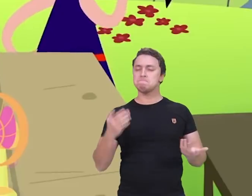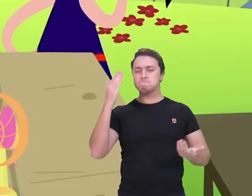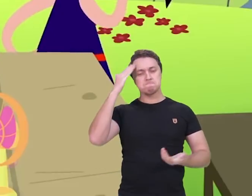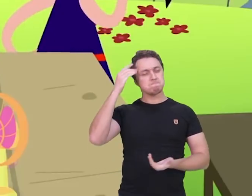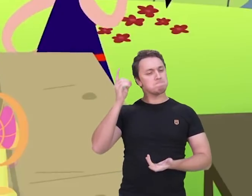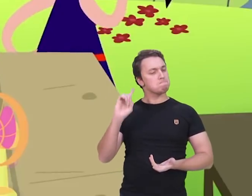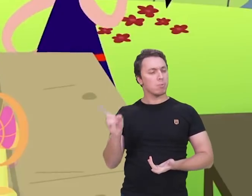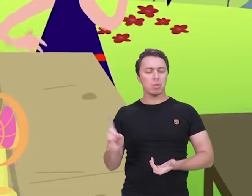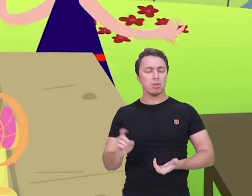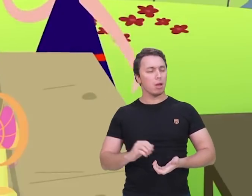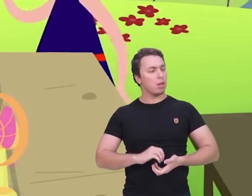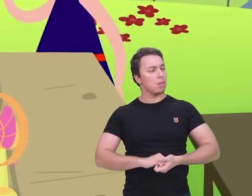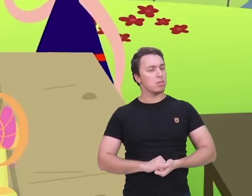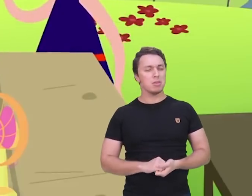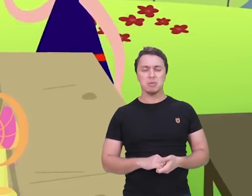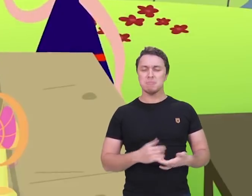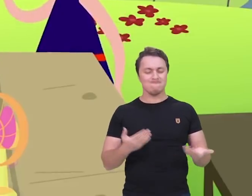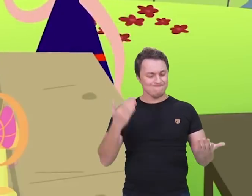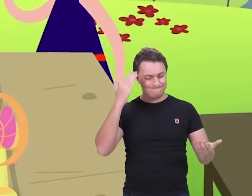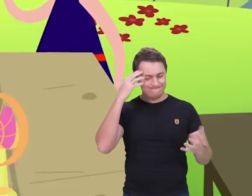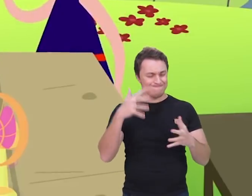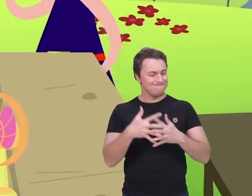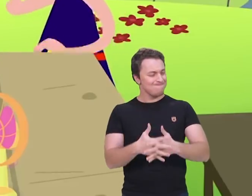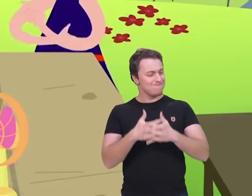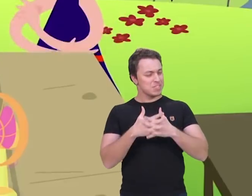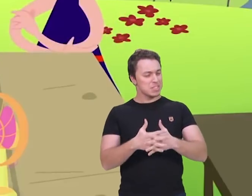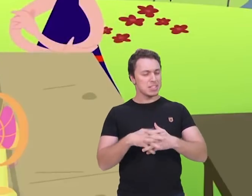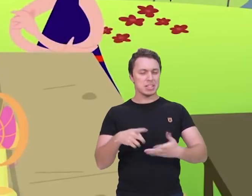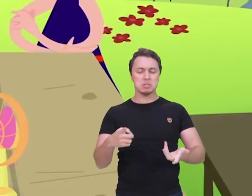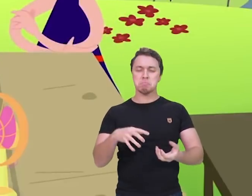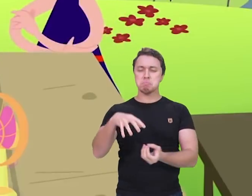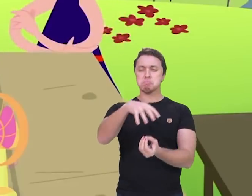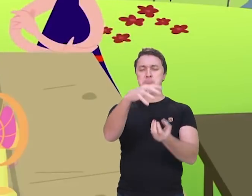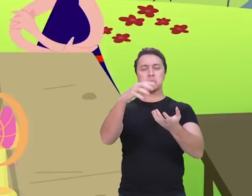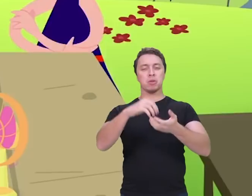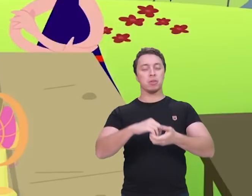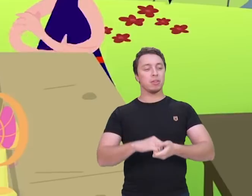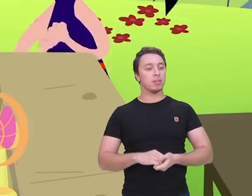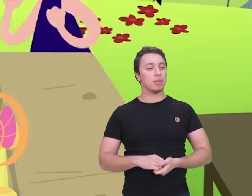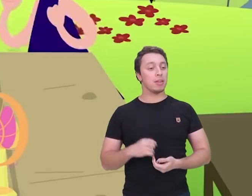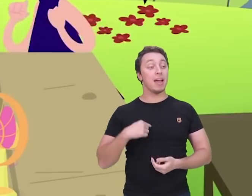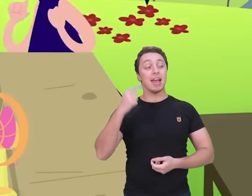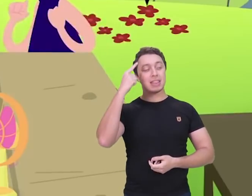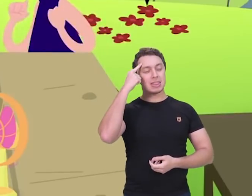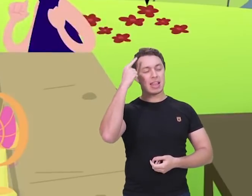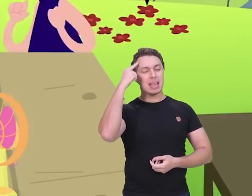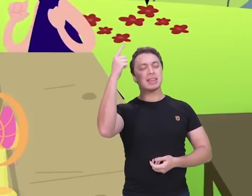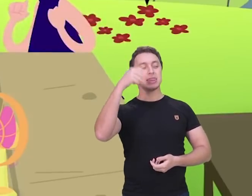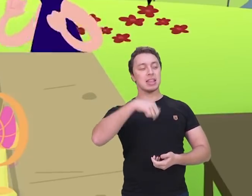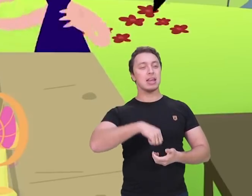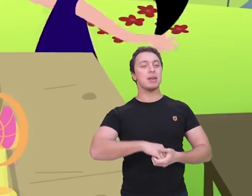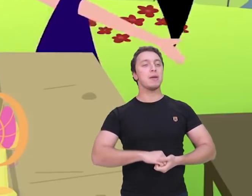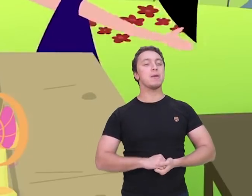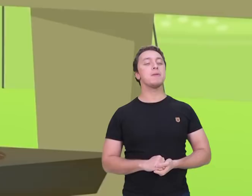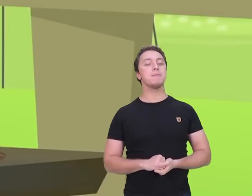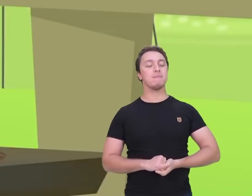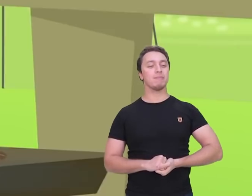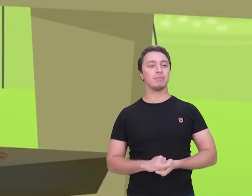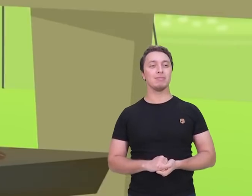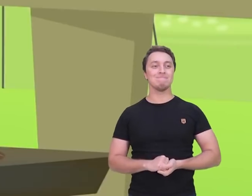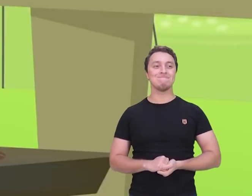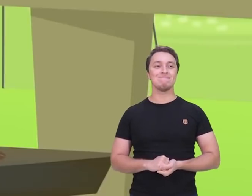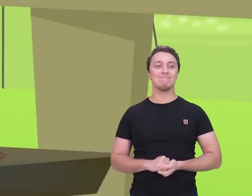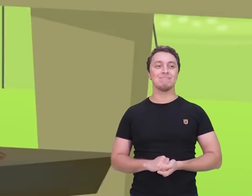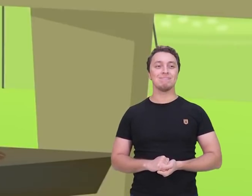Também não sei, Cláudio. Não entendo por que o nosso balão não tá voando. Mas tem um jeito da gente descobrir isso?